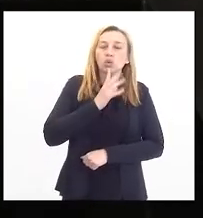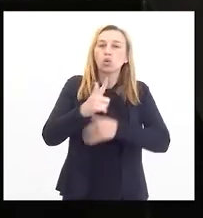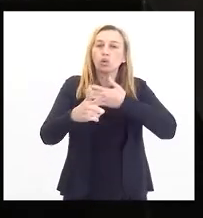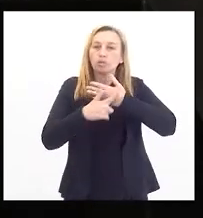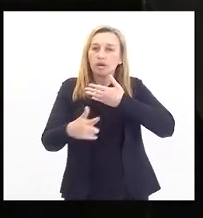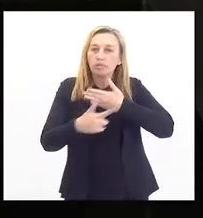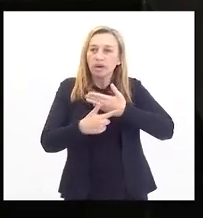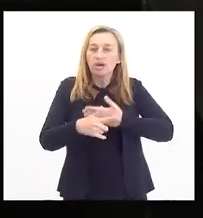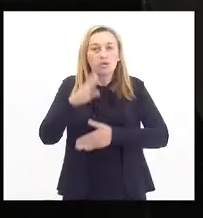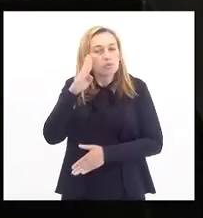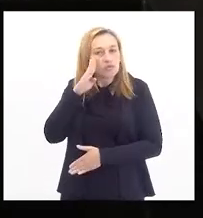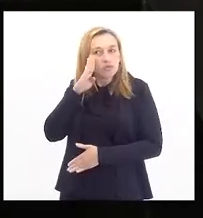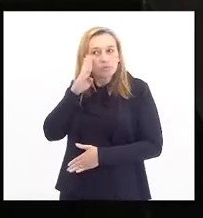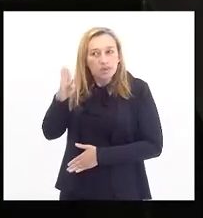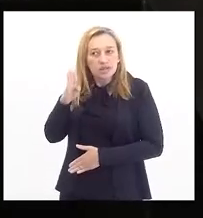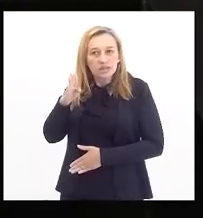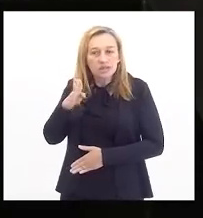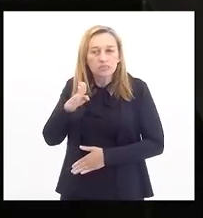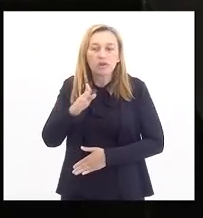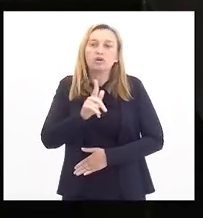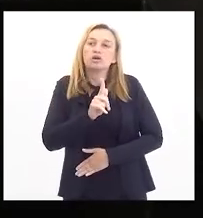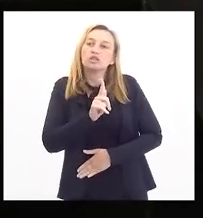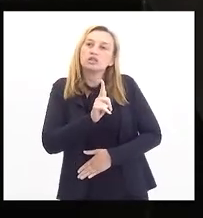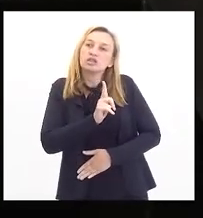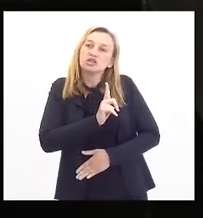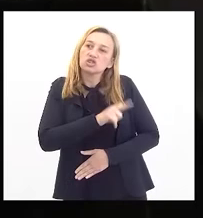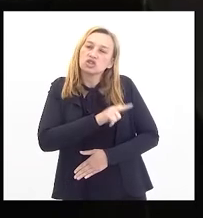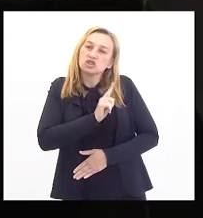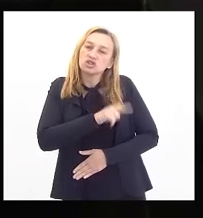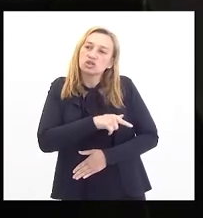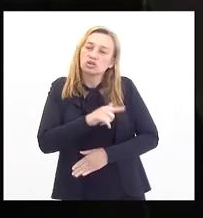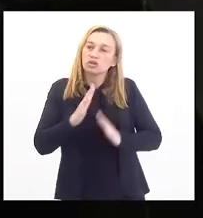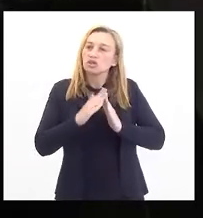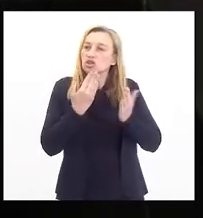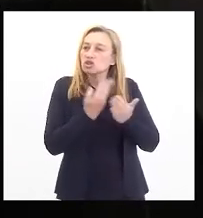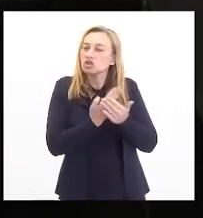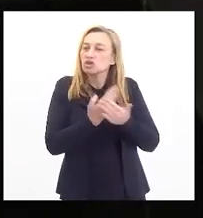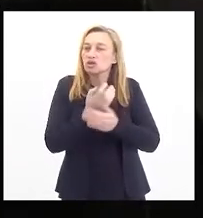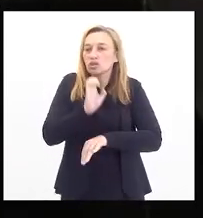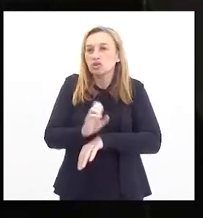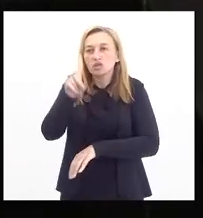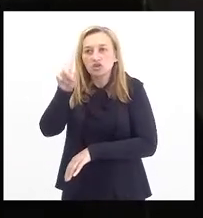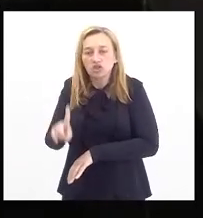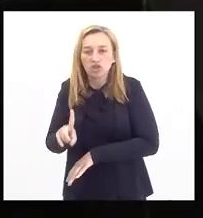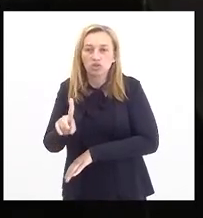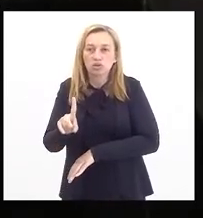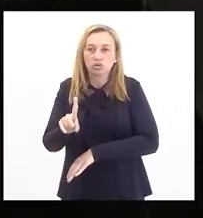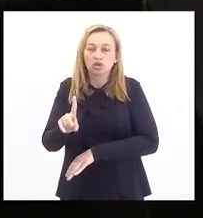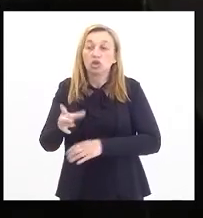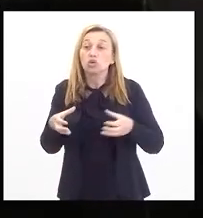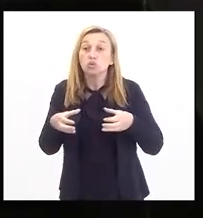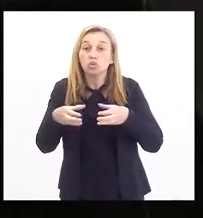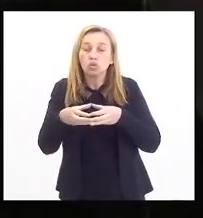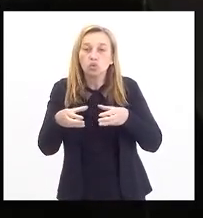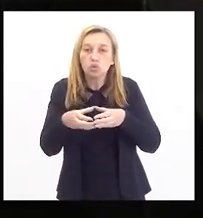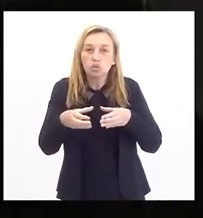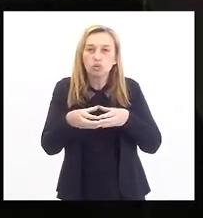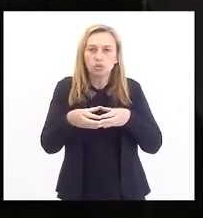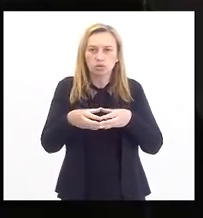na gestão da rede estadual de educação do Rio de Janeiro, das diretoras, dos diretores,